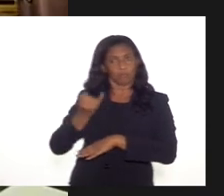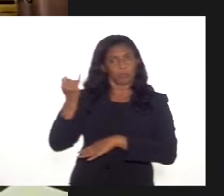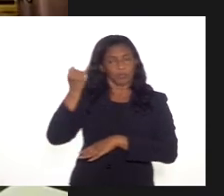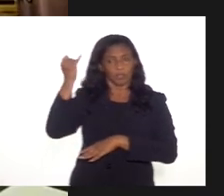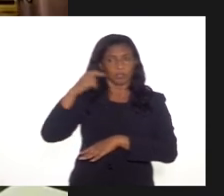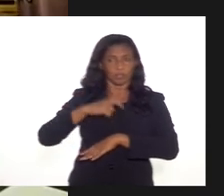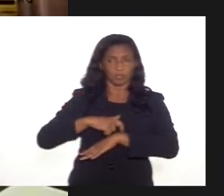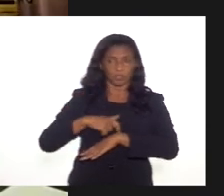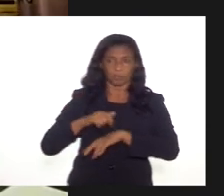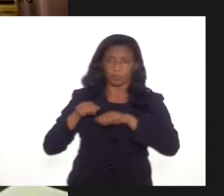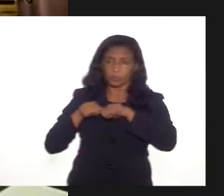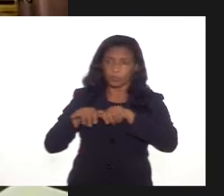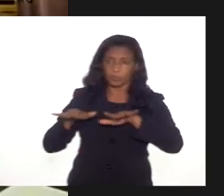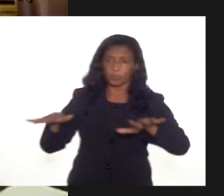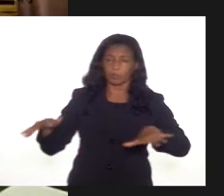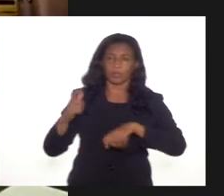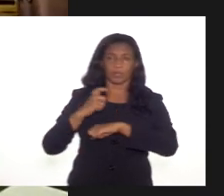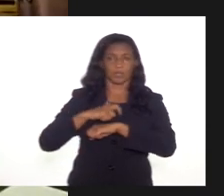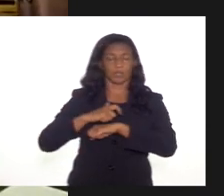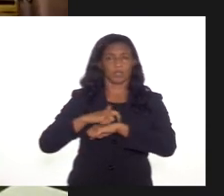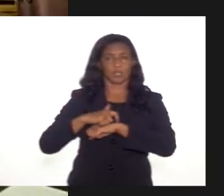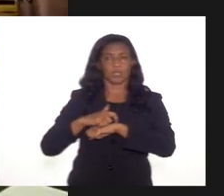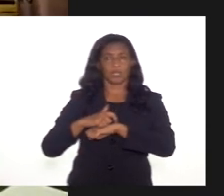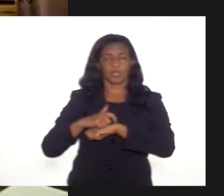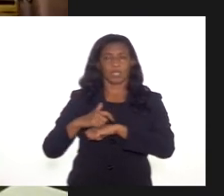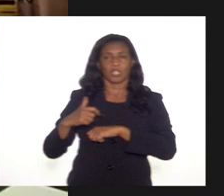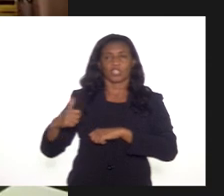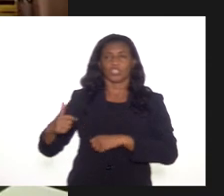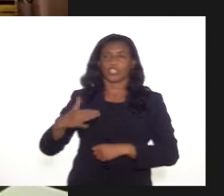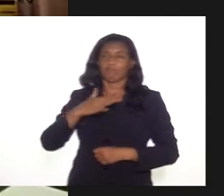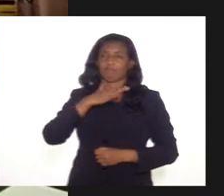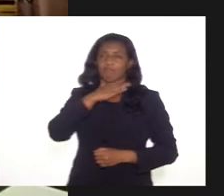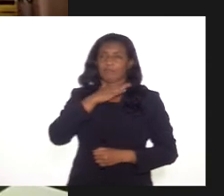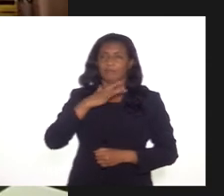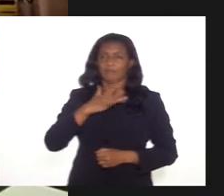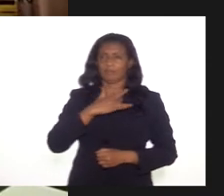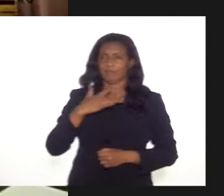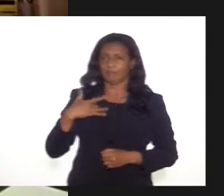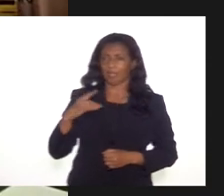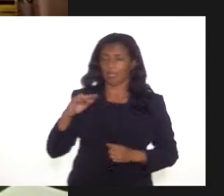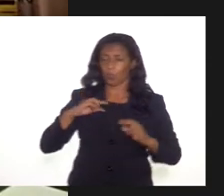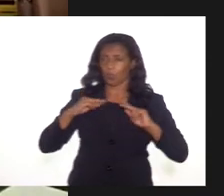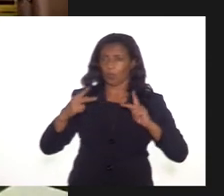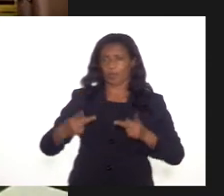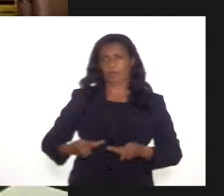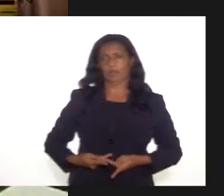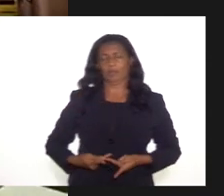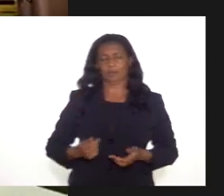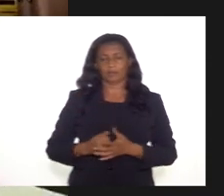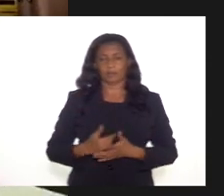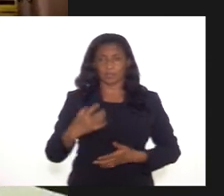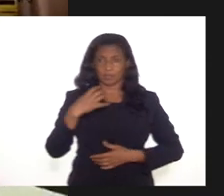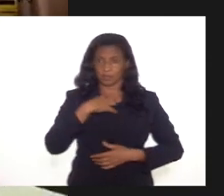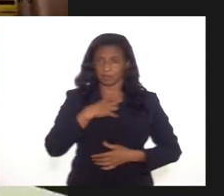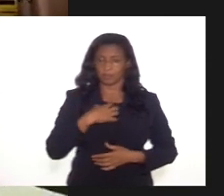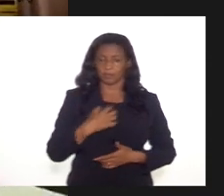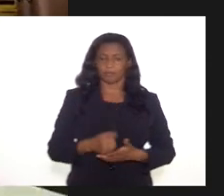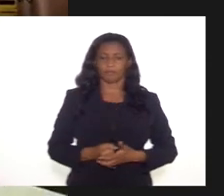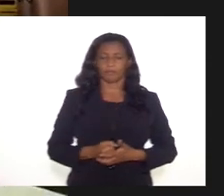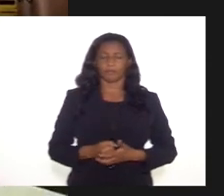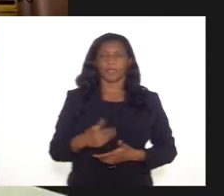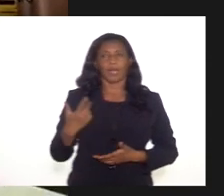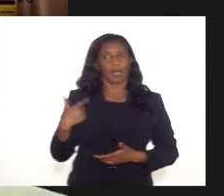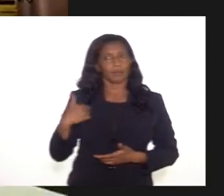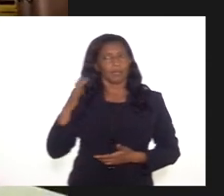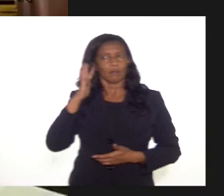de pandemia, nesse momento de crise sanitária e humanitária. Então, nesse sentido, até me